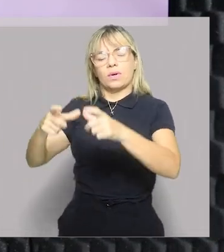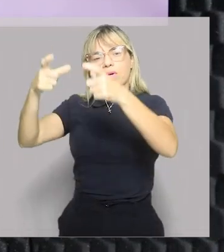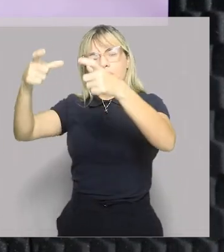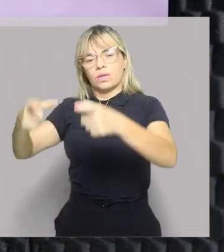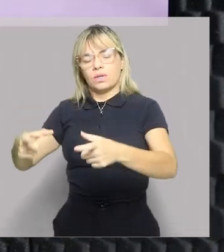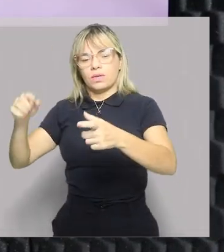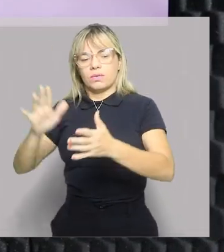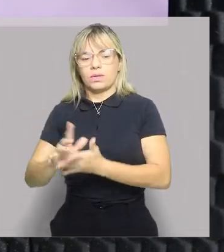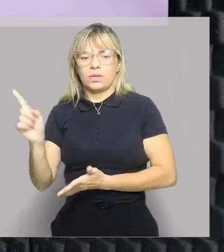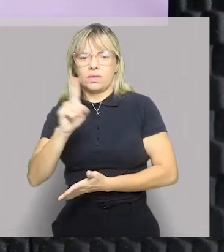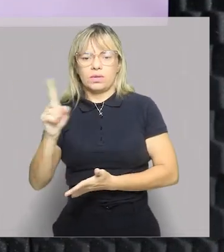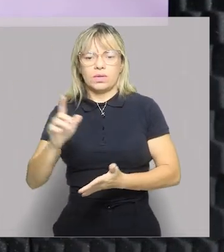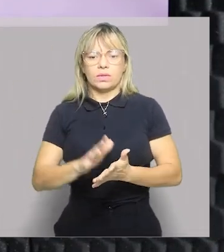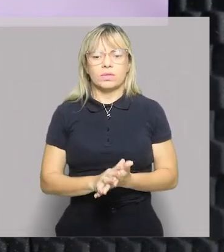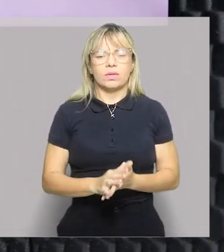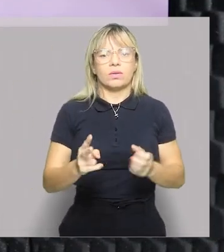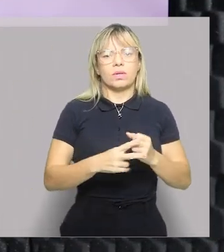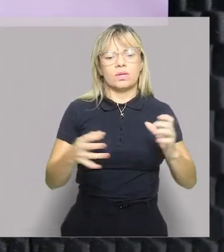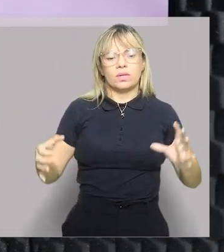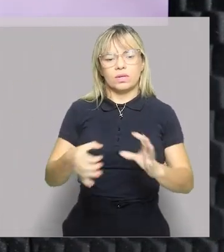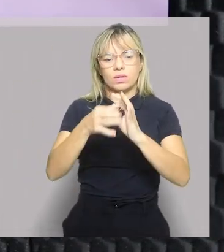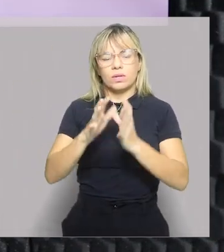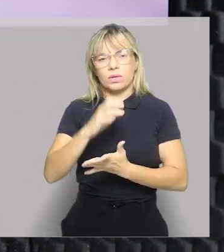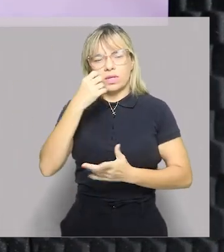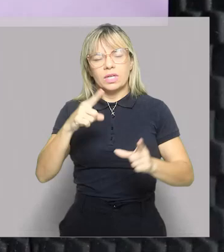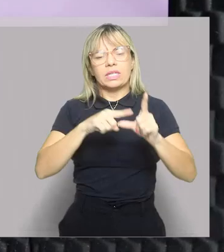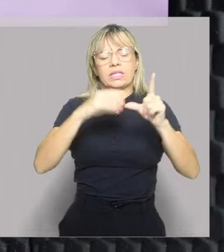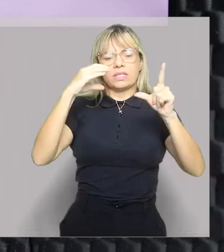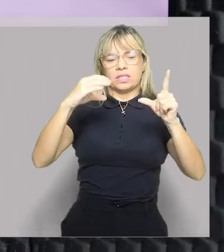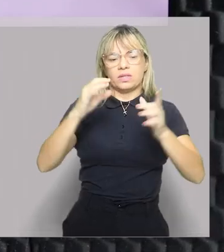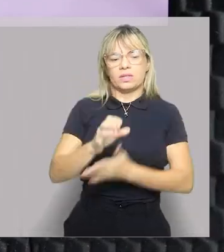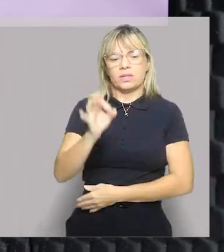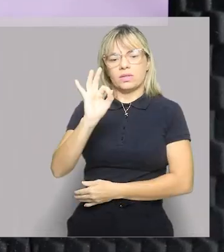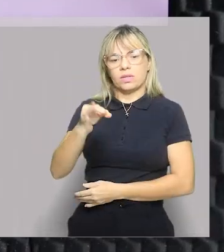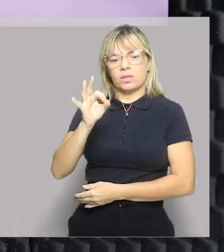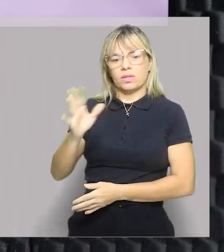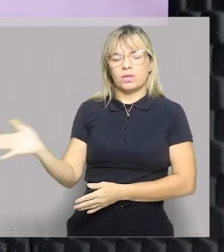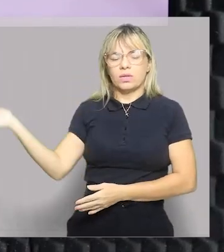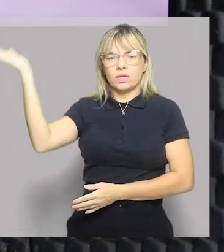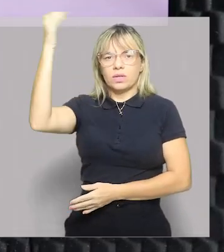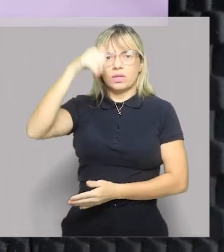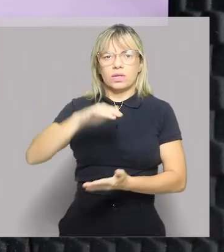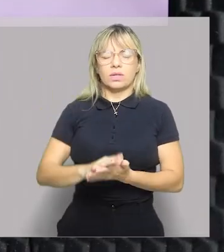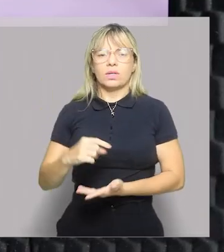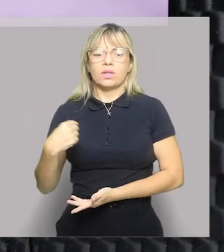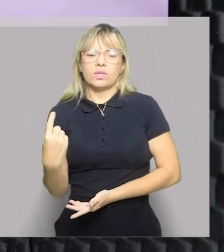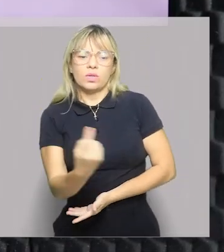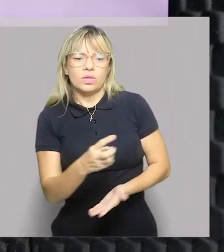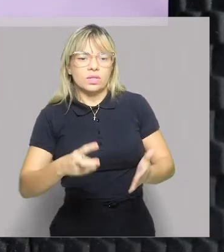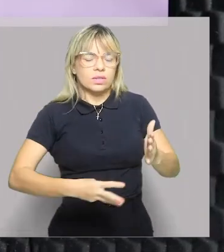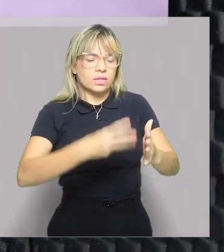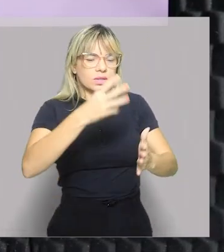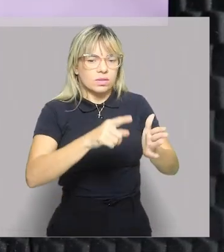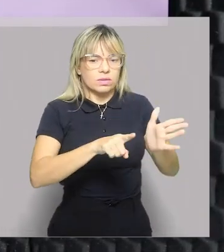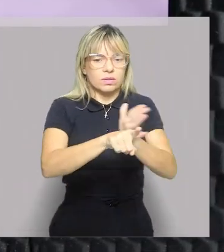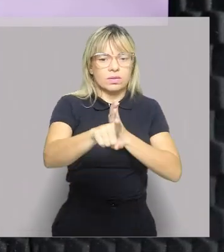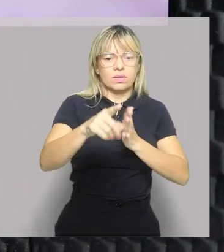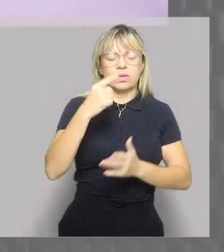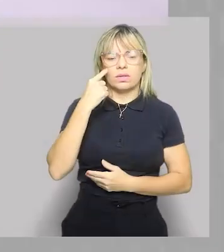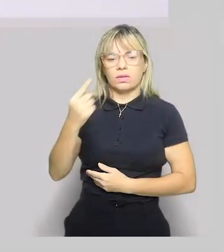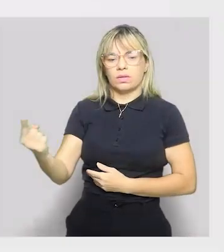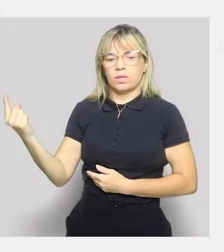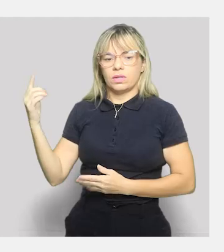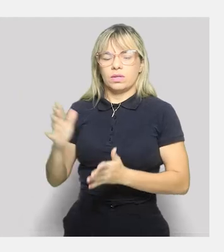verbo não seja de ligação. Tudo bem? Tá tranquilo? Vamos então para a nossa terceira questão. É